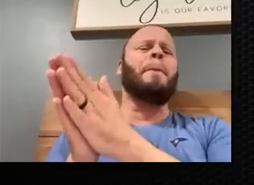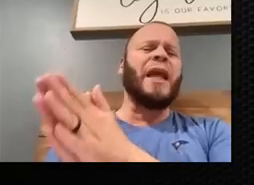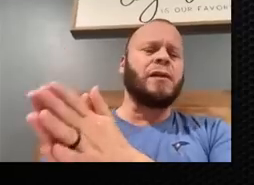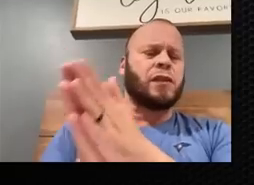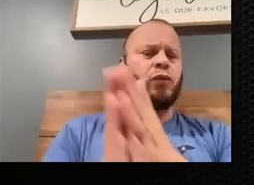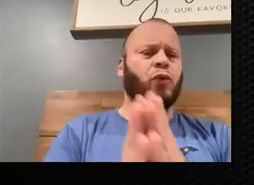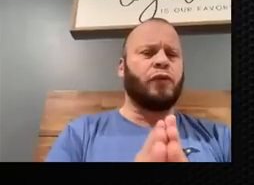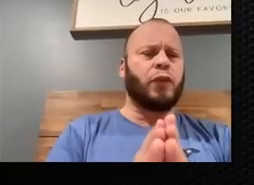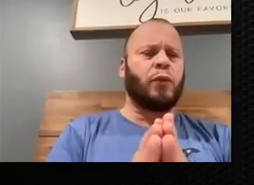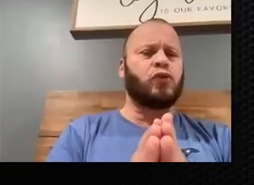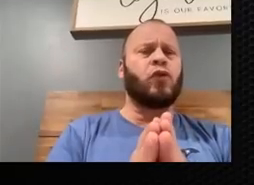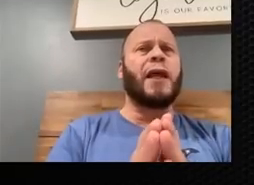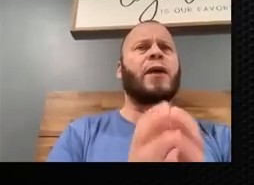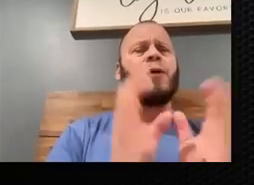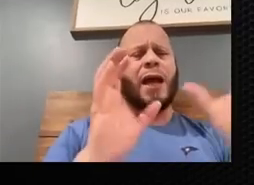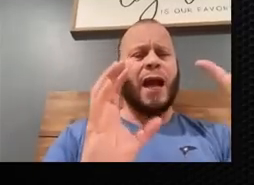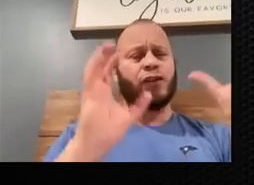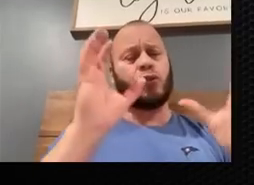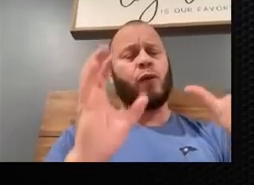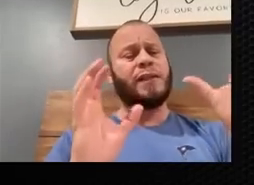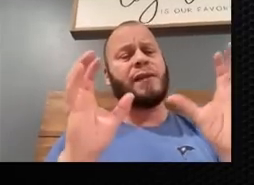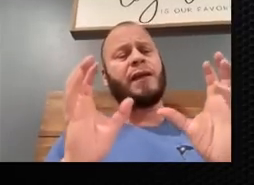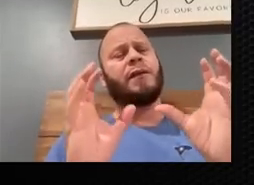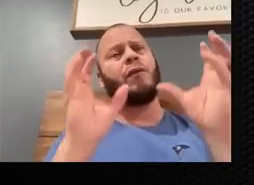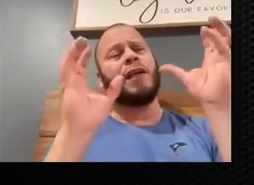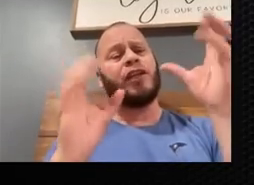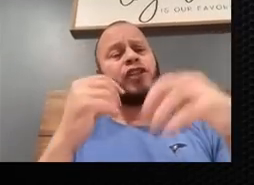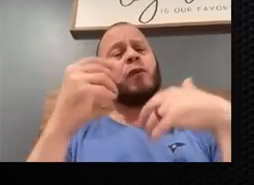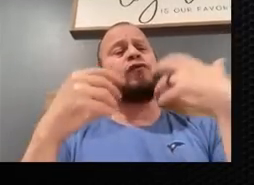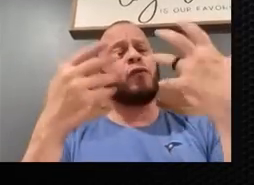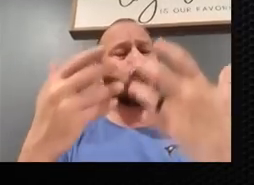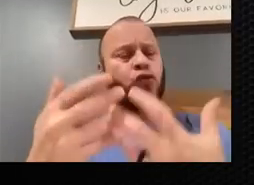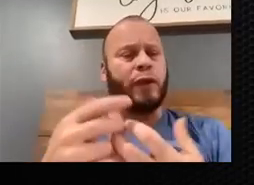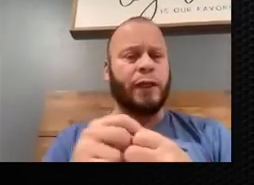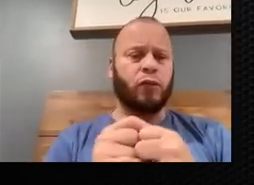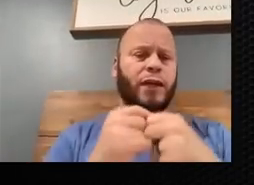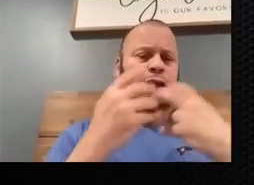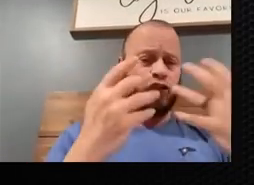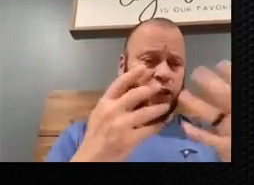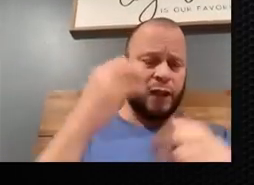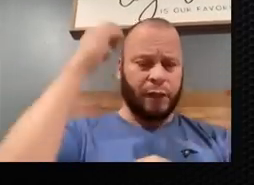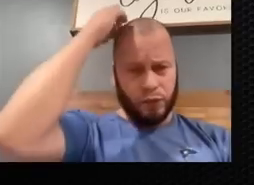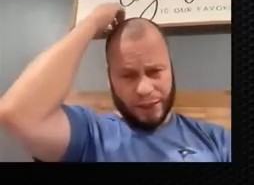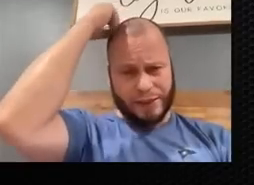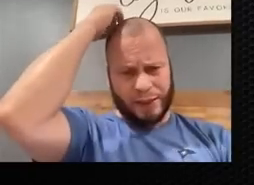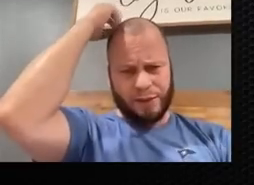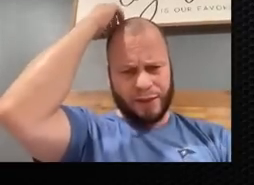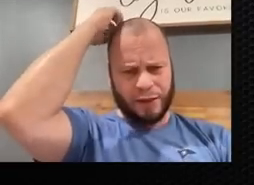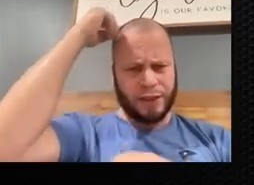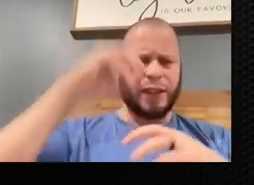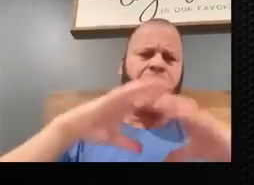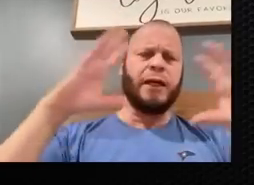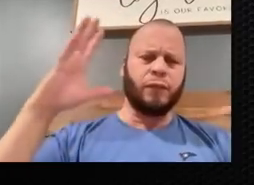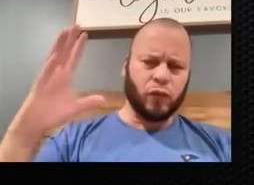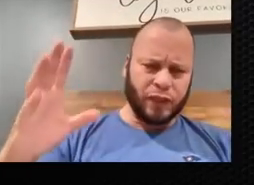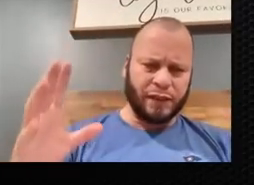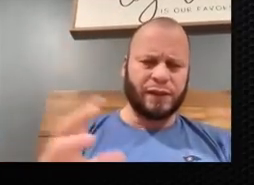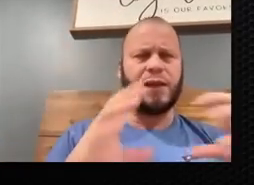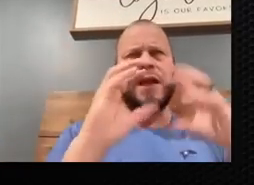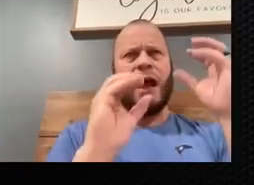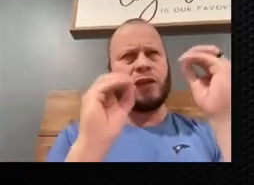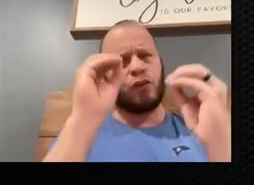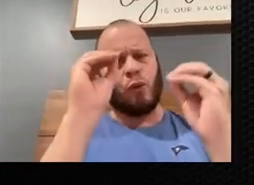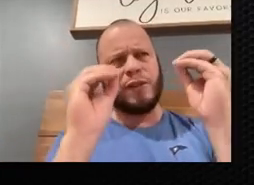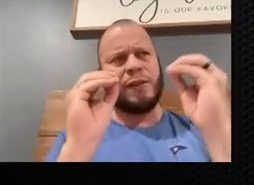uma bênção do governo Bolsonaro, as coisas ainda estão funcionando. Digamos assim. Digamos